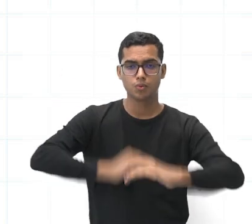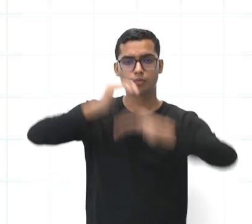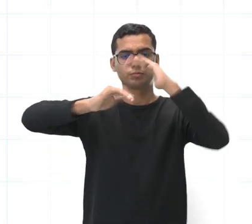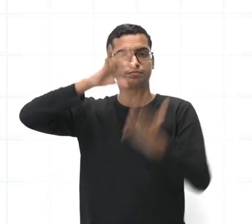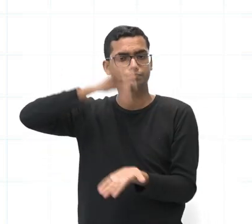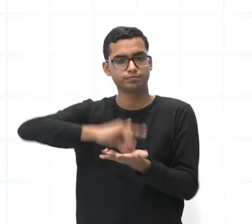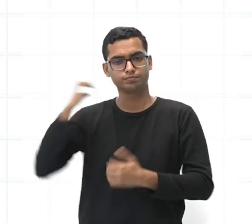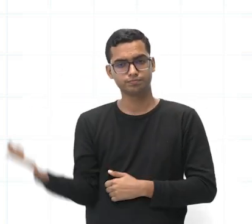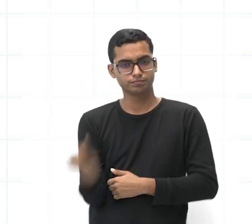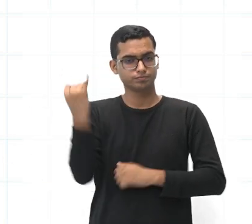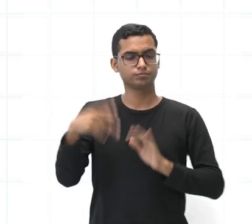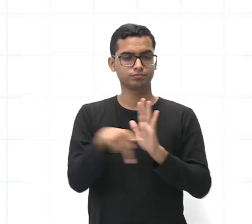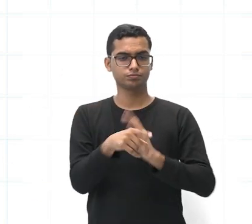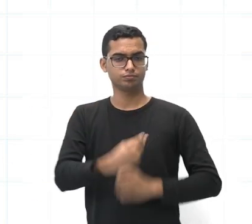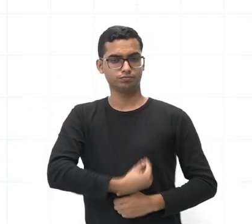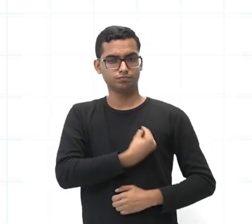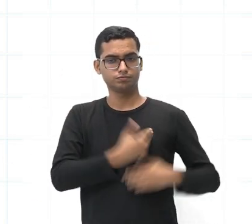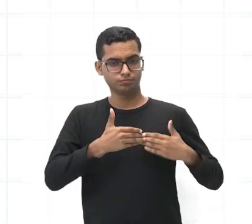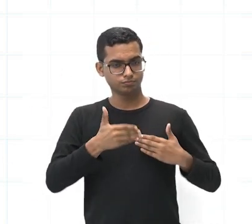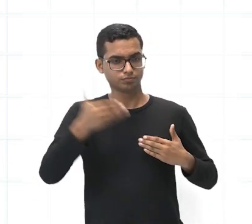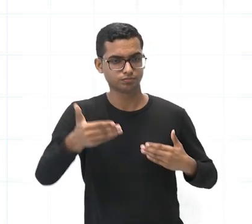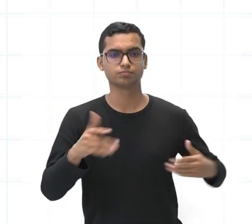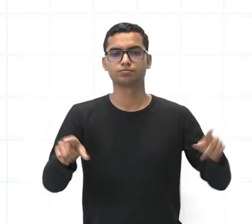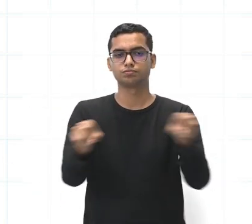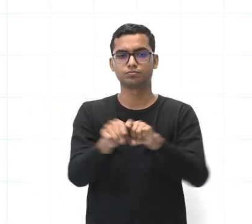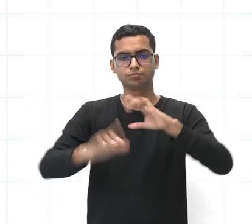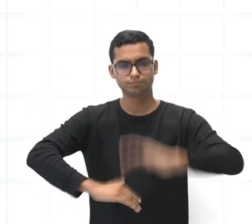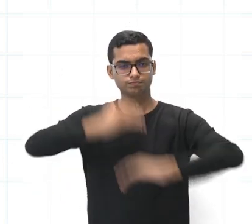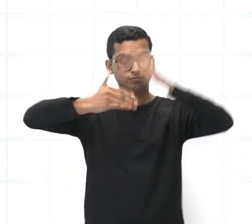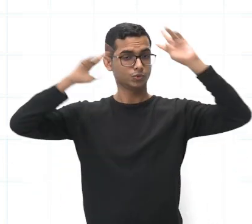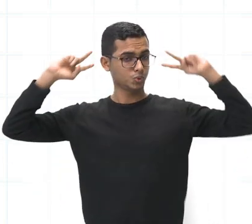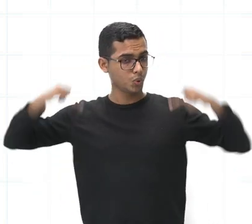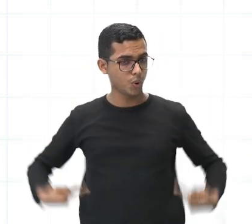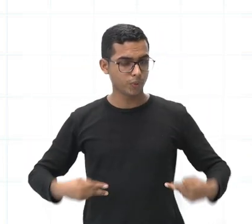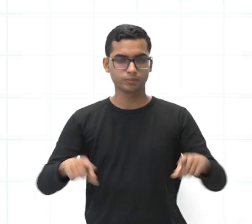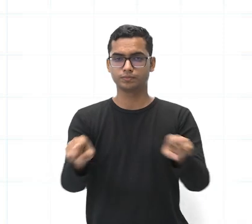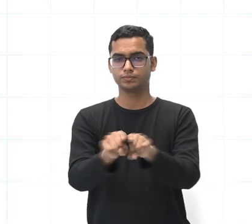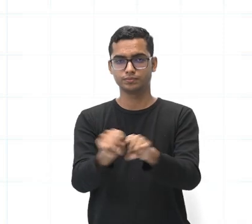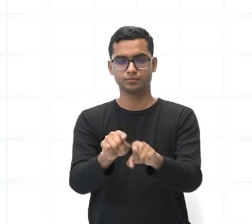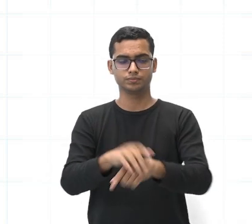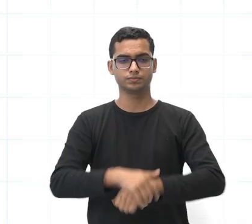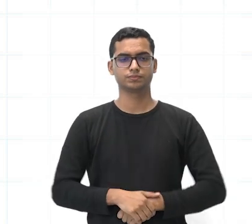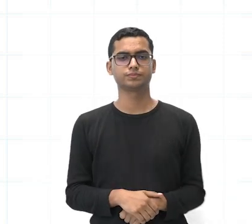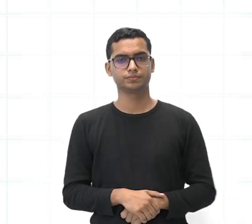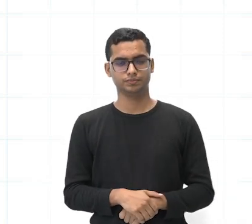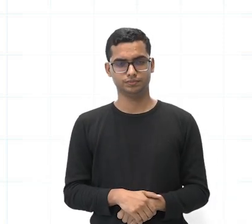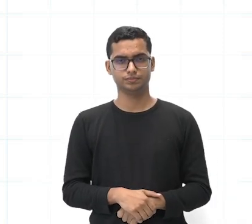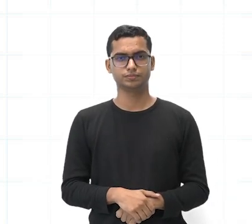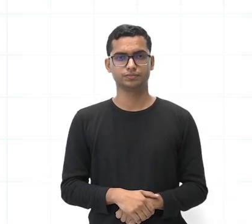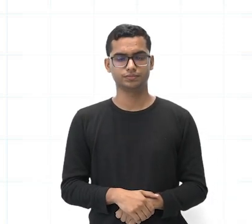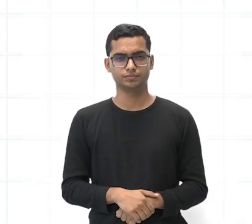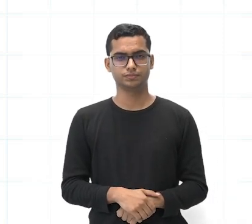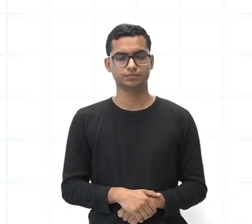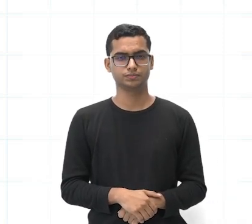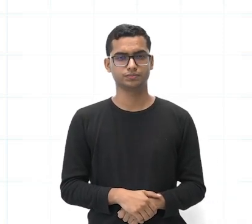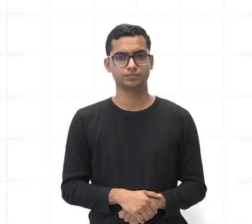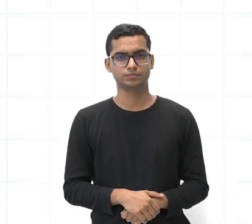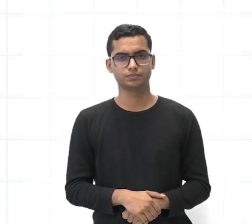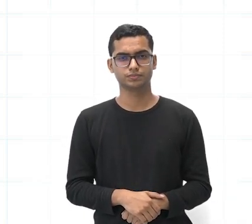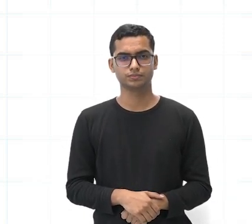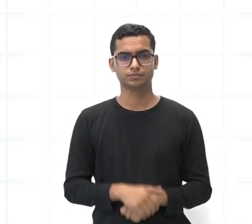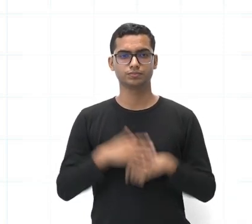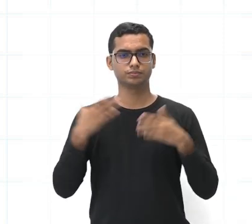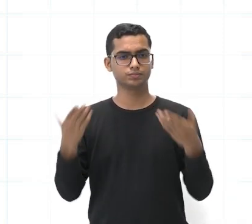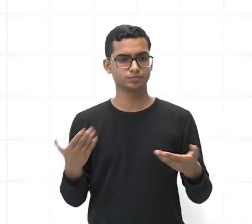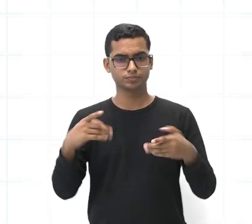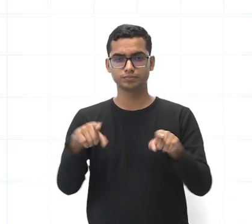avanços significativos relacionados à sobrevivência e ao desenvolvimento humano. Então, a